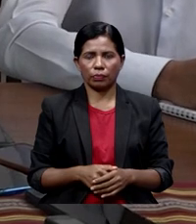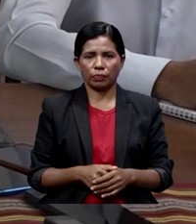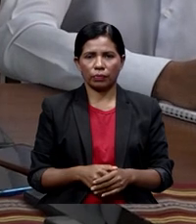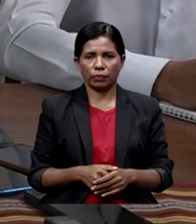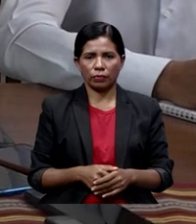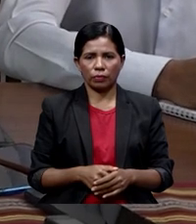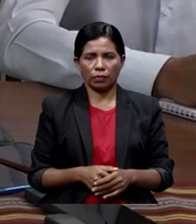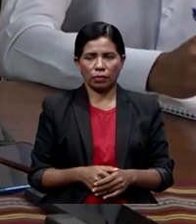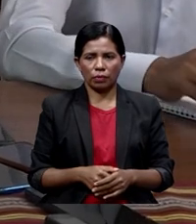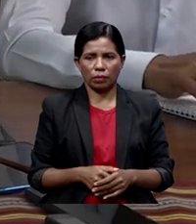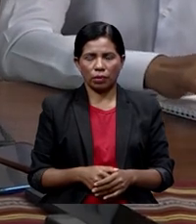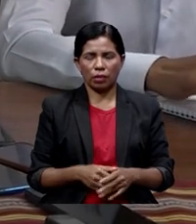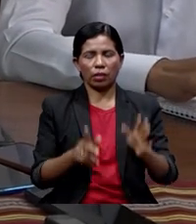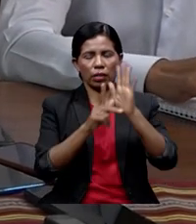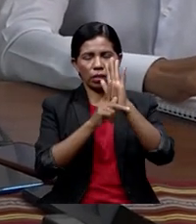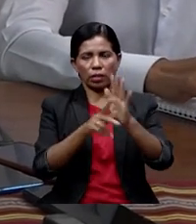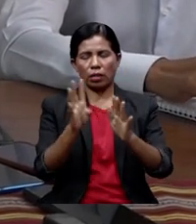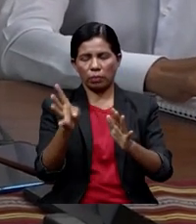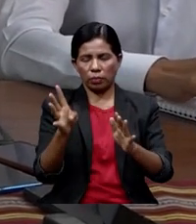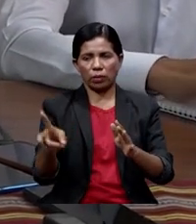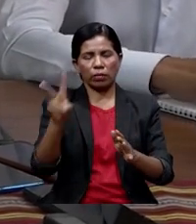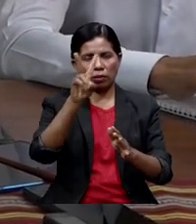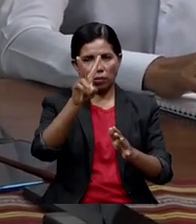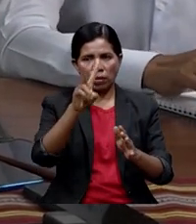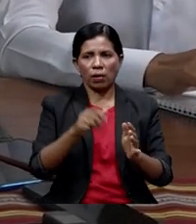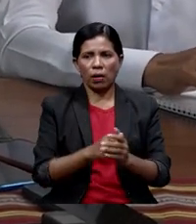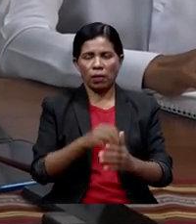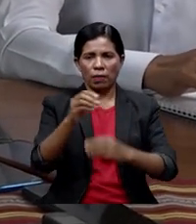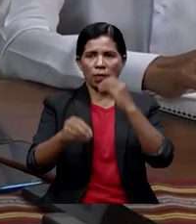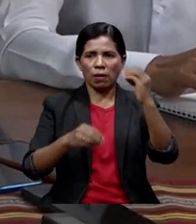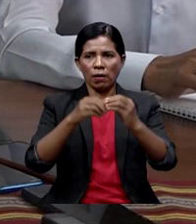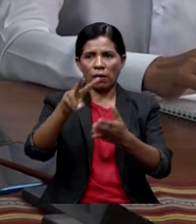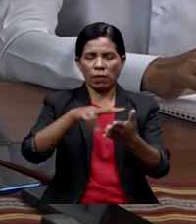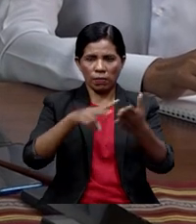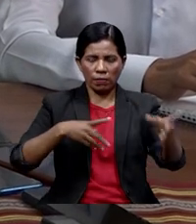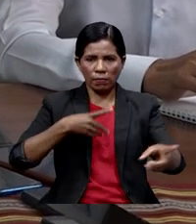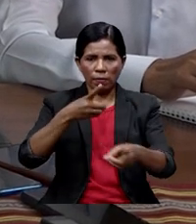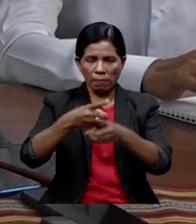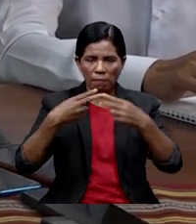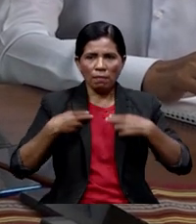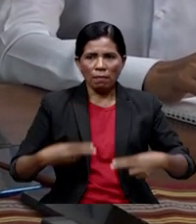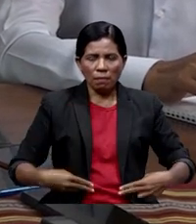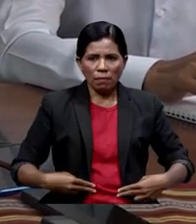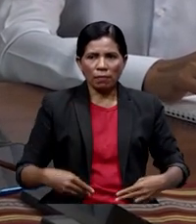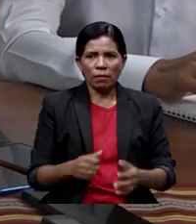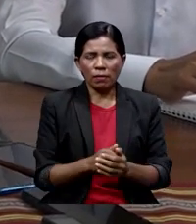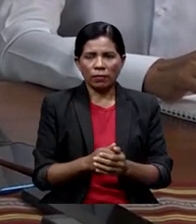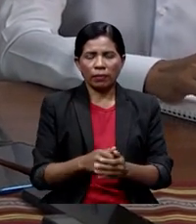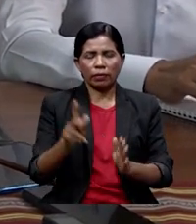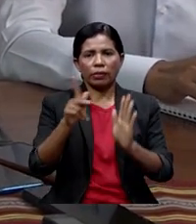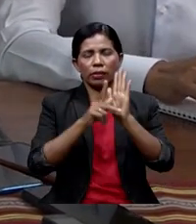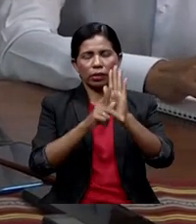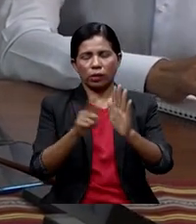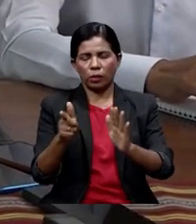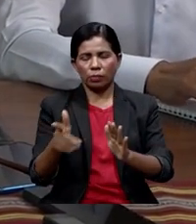e a nebe queixa hat nulo resin rua ne relaciona ao violação de direitos humanos no queixa o aluno Recife Lima